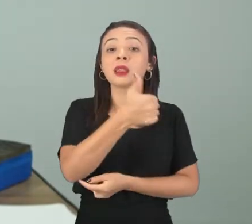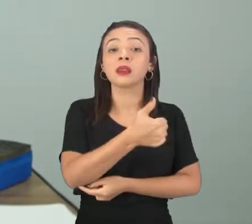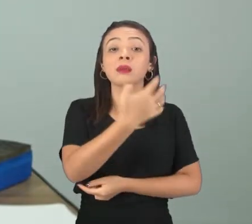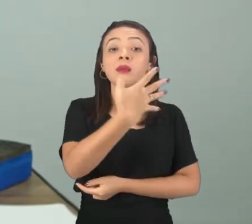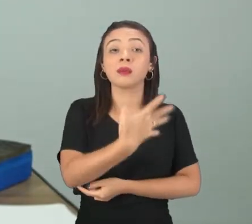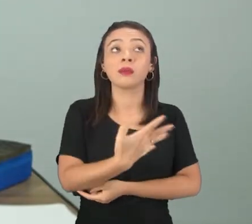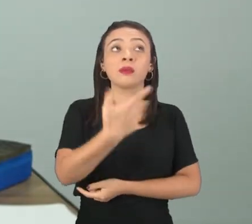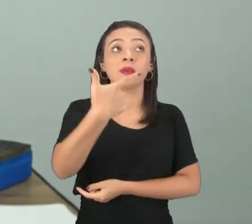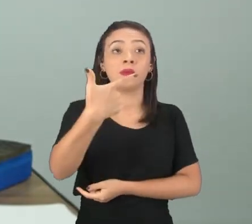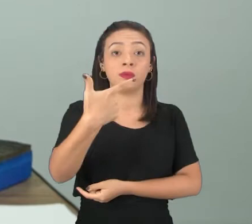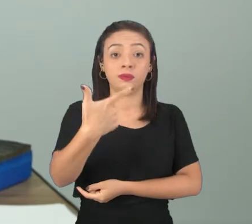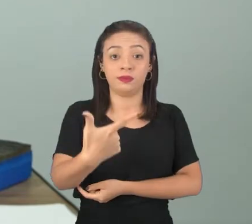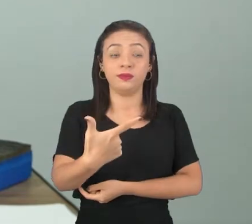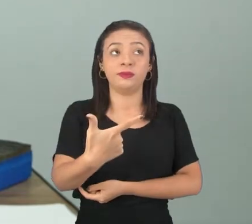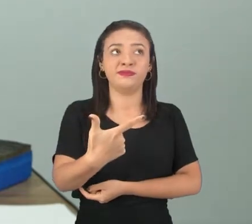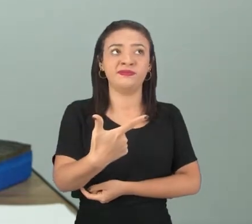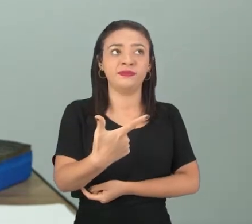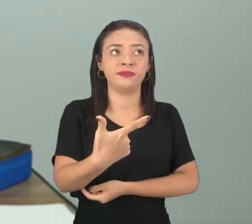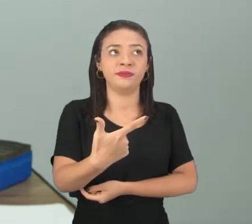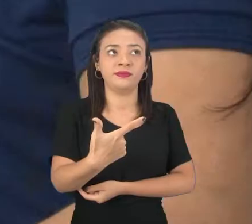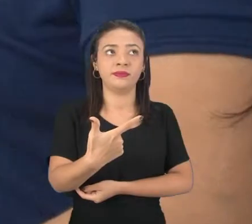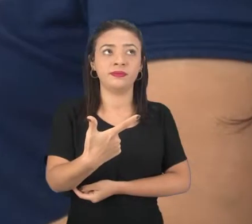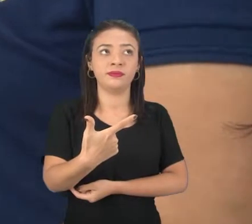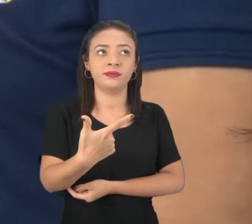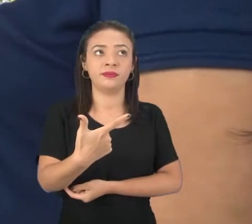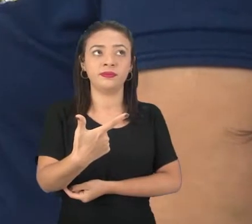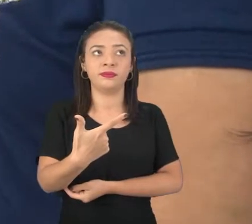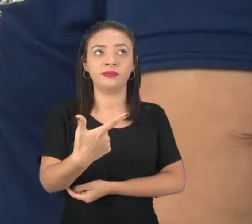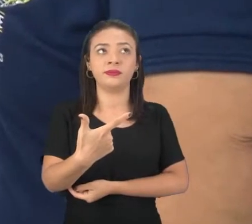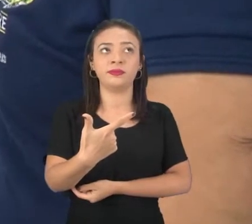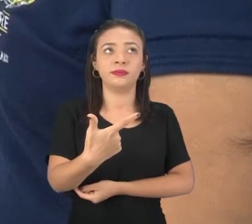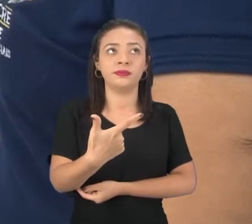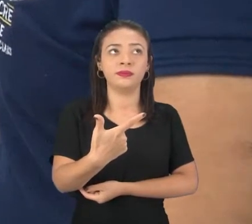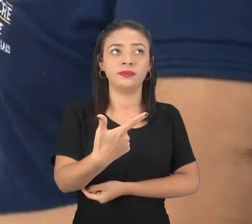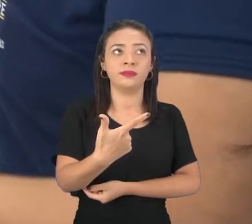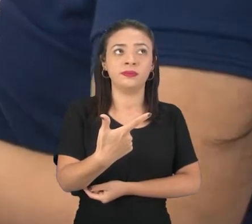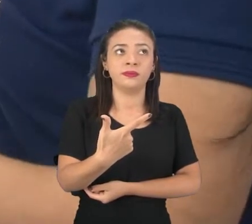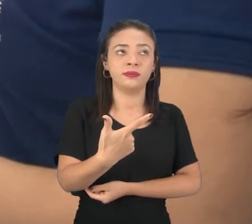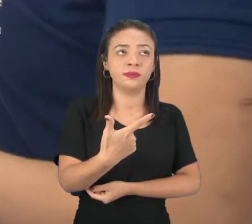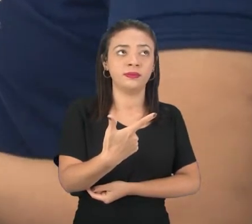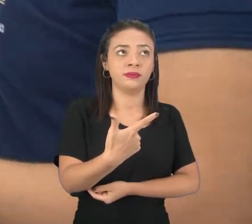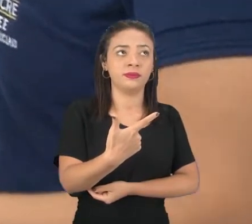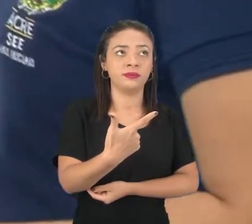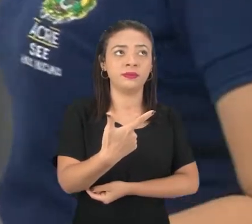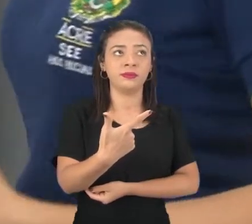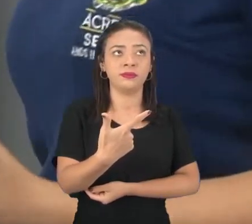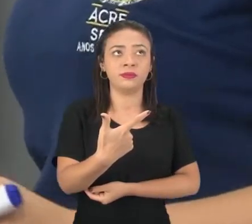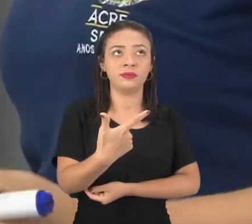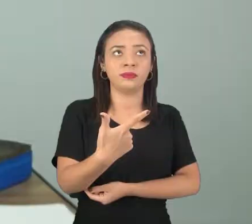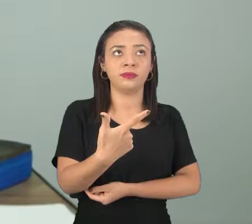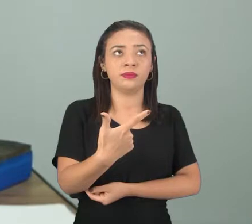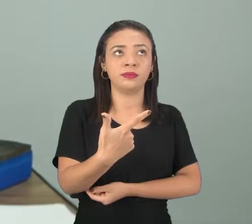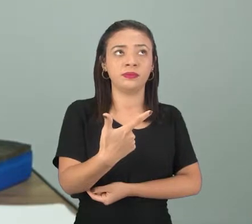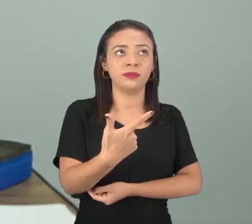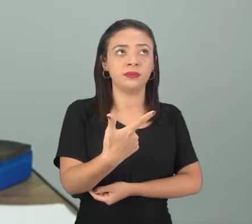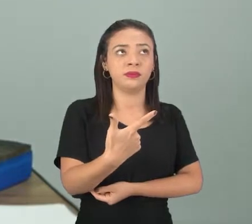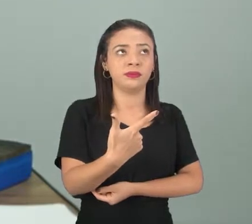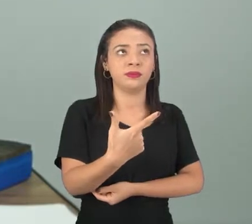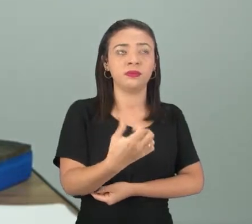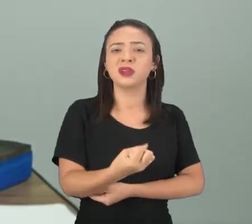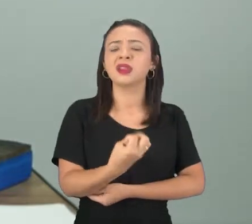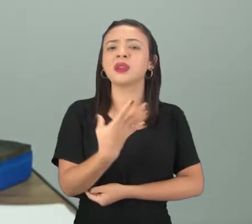142 ele vendeu essa quantia e quantos ainda resta Ele quer saber quantos